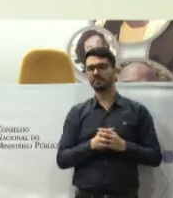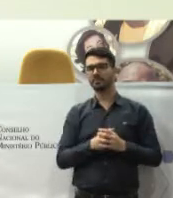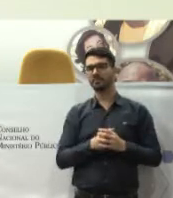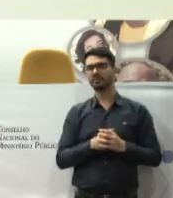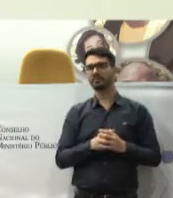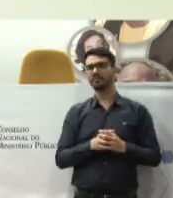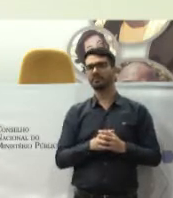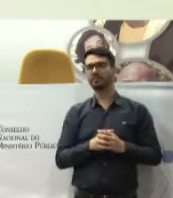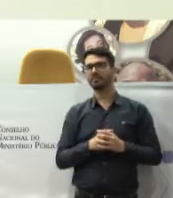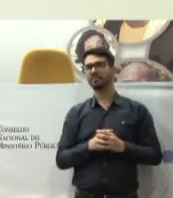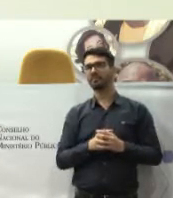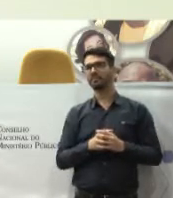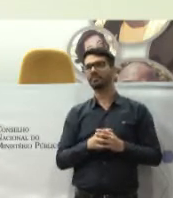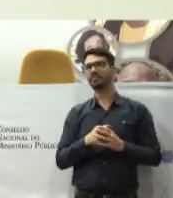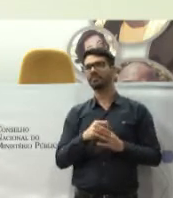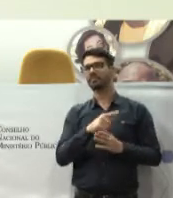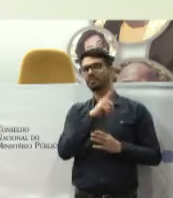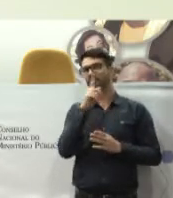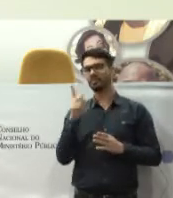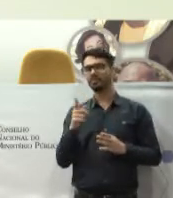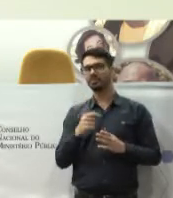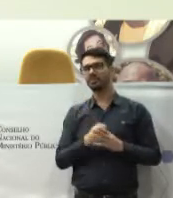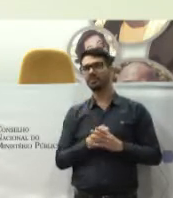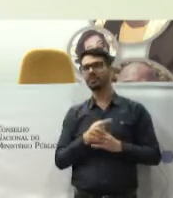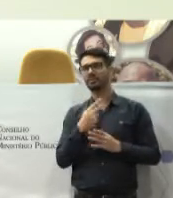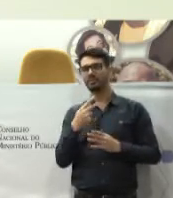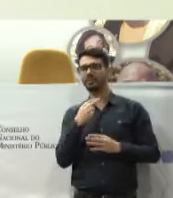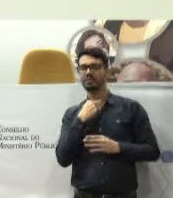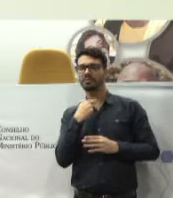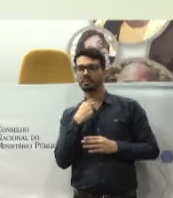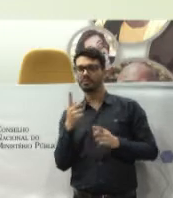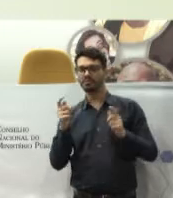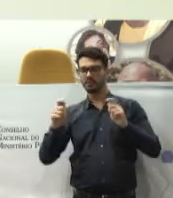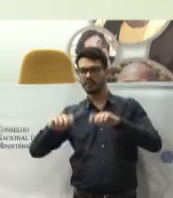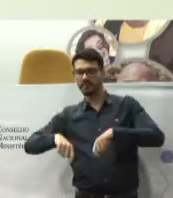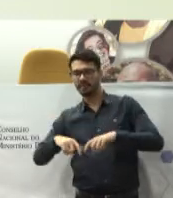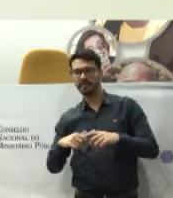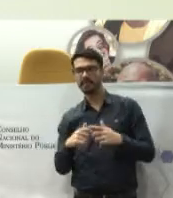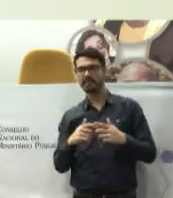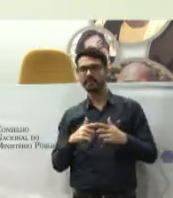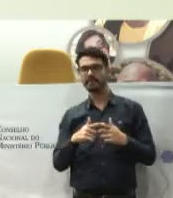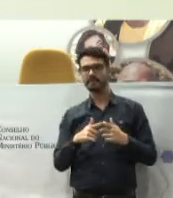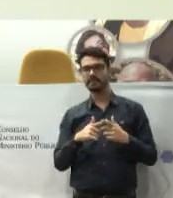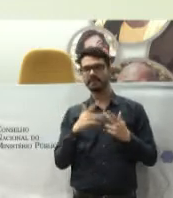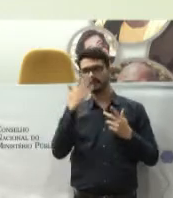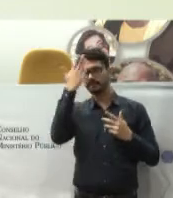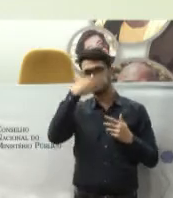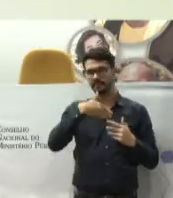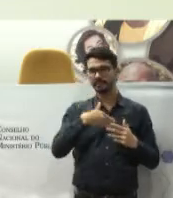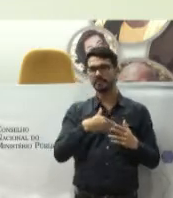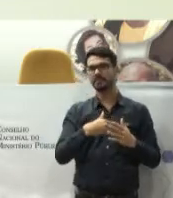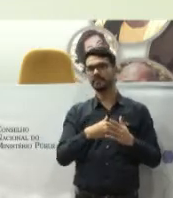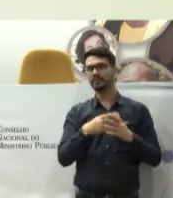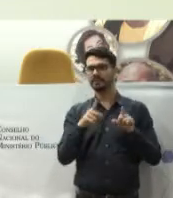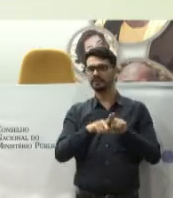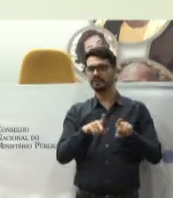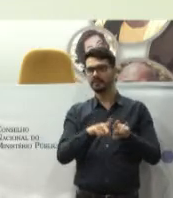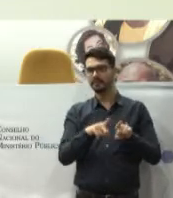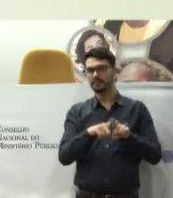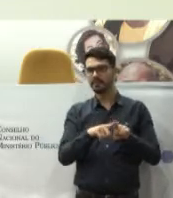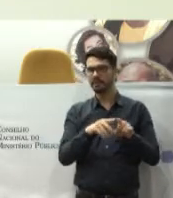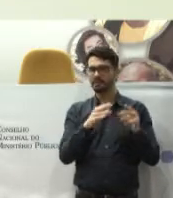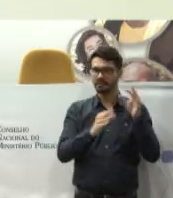o litígio, venire contra factum proprium, alegar problemas de competência, alegar,